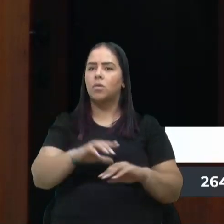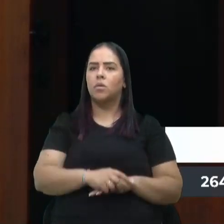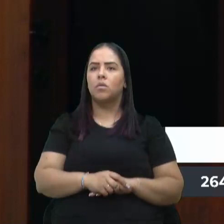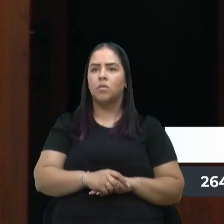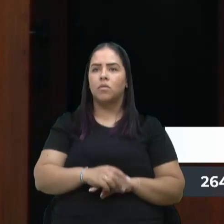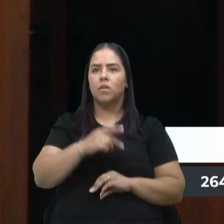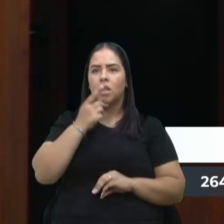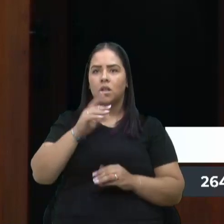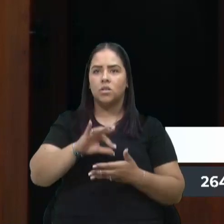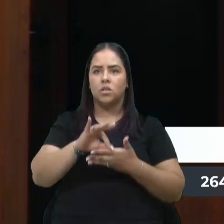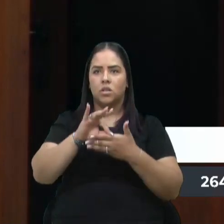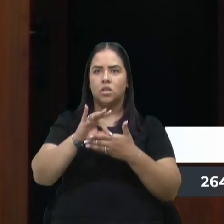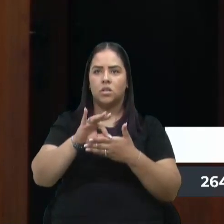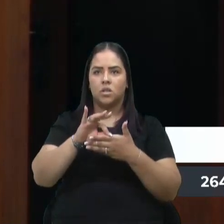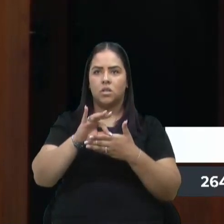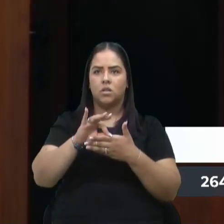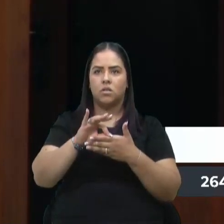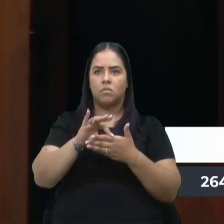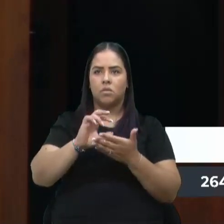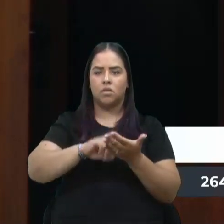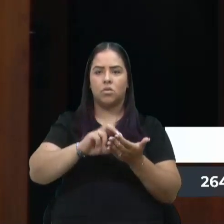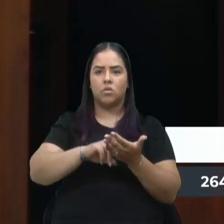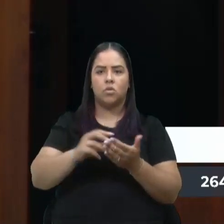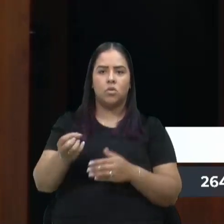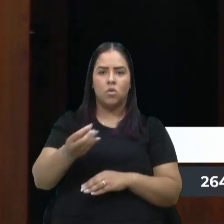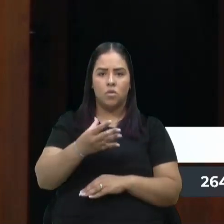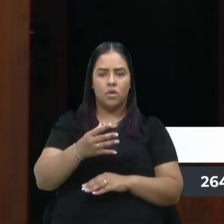Novo. Segue a declaração do líder Ricardo